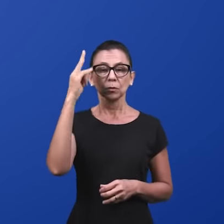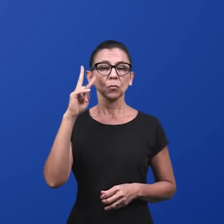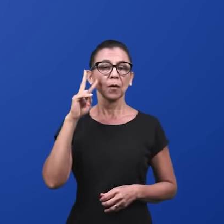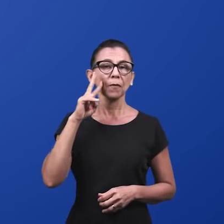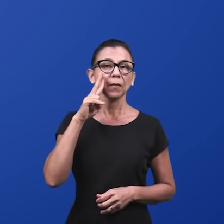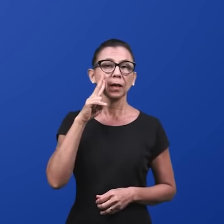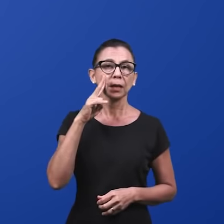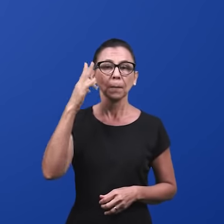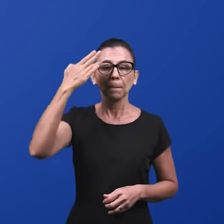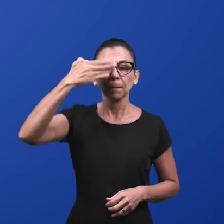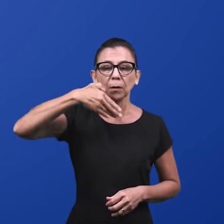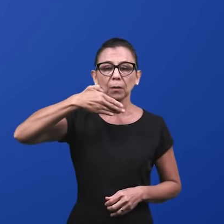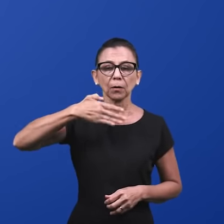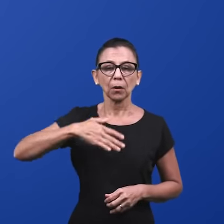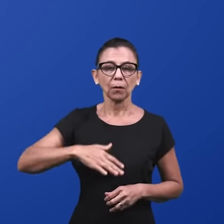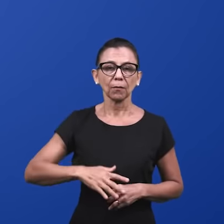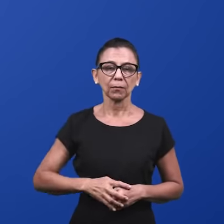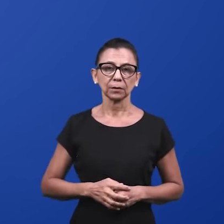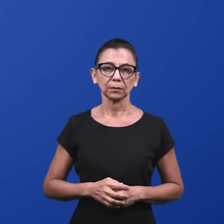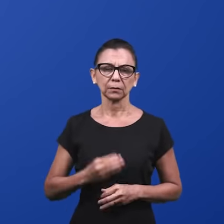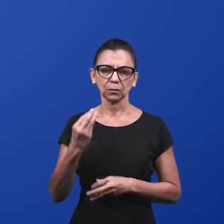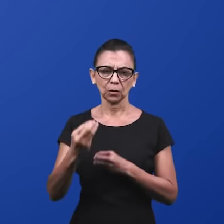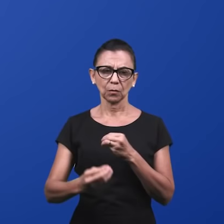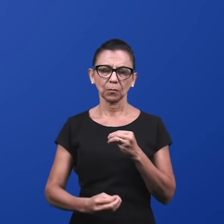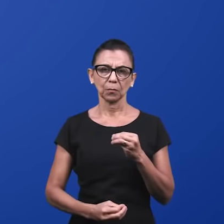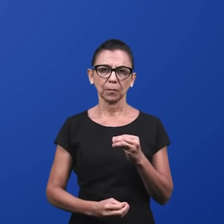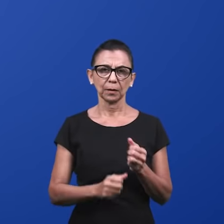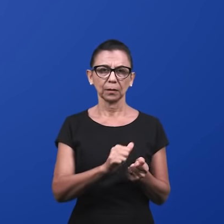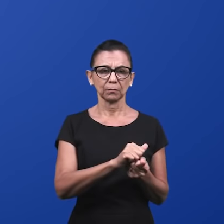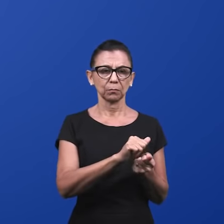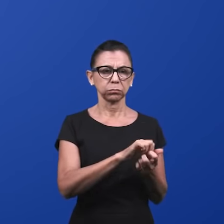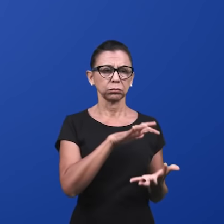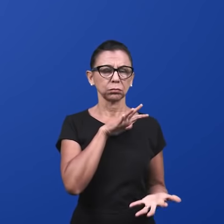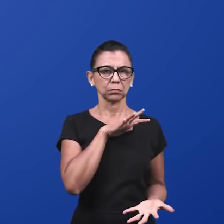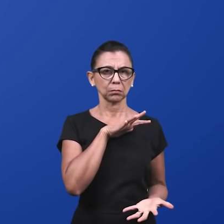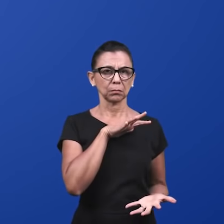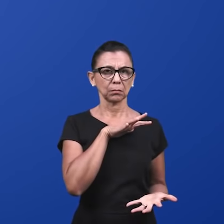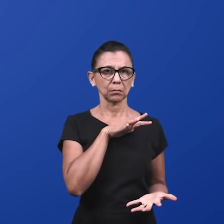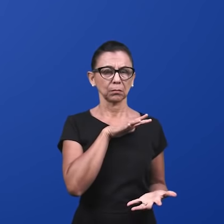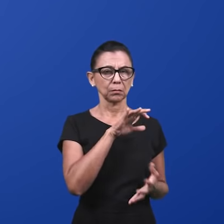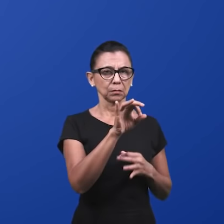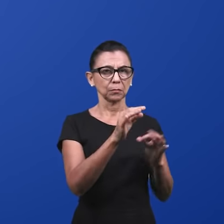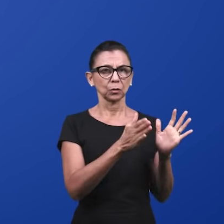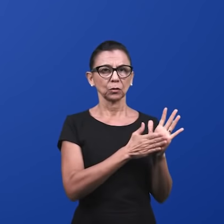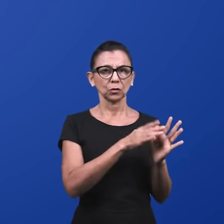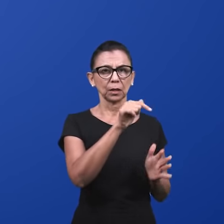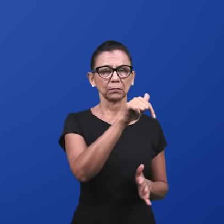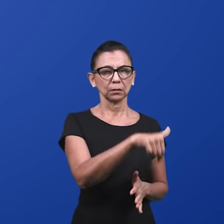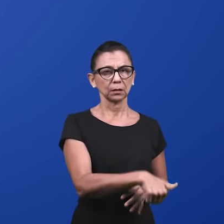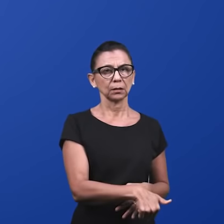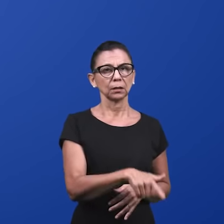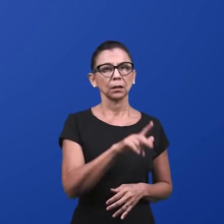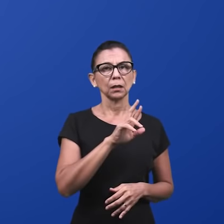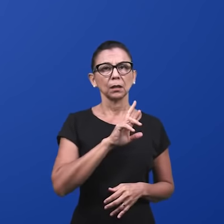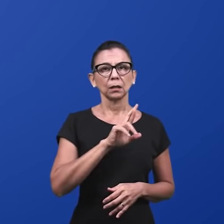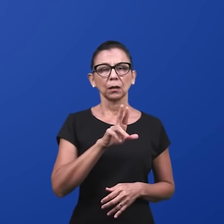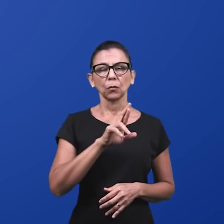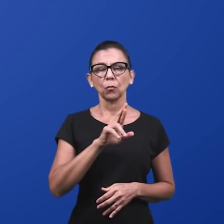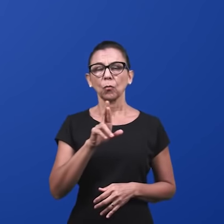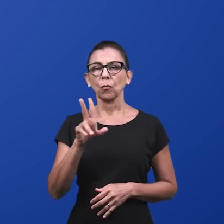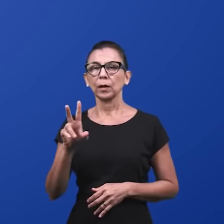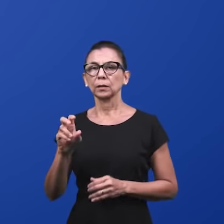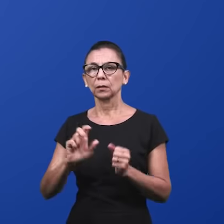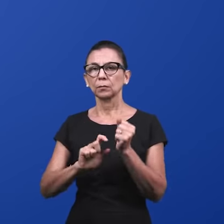quer comprovar através da obra criadora. Porém, o mistério não pertence a esta obra criadora, mas sim a